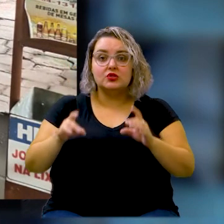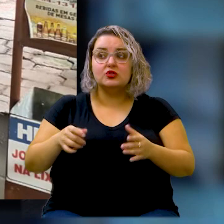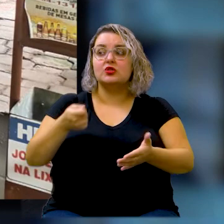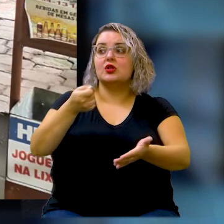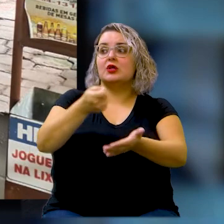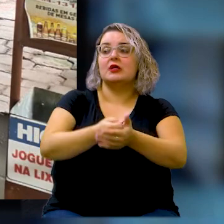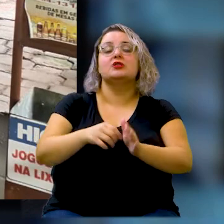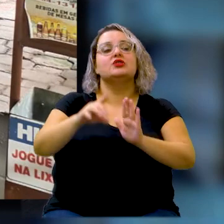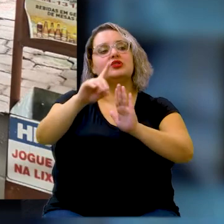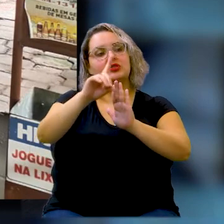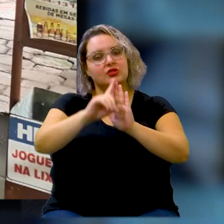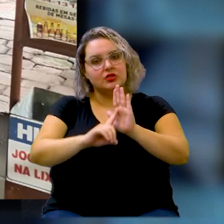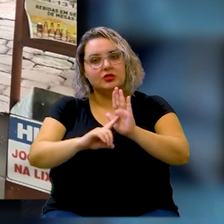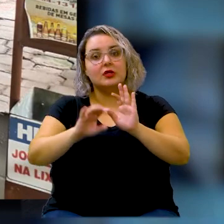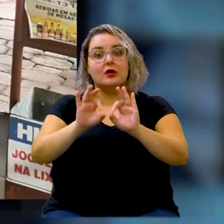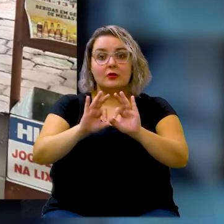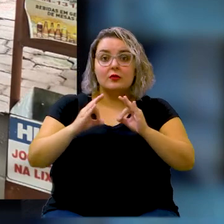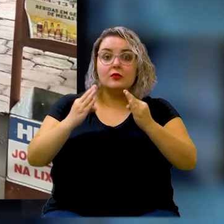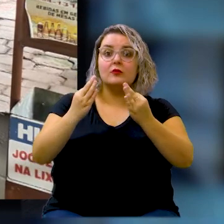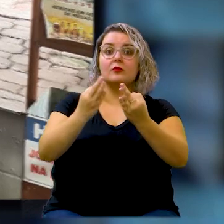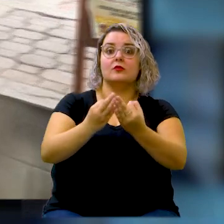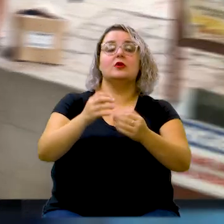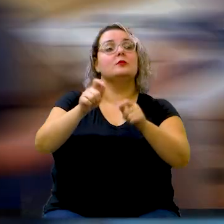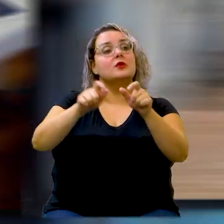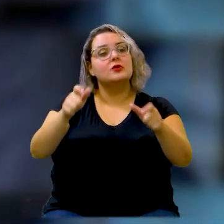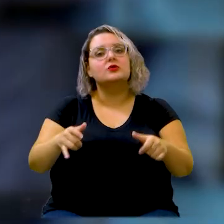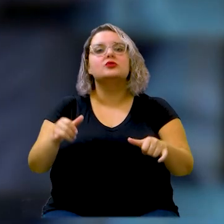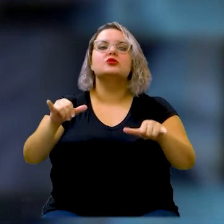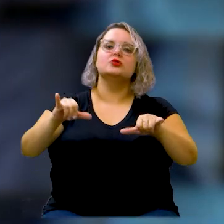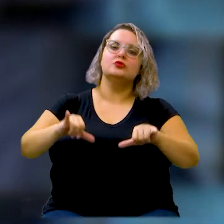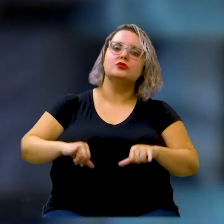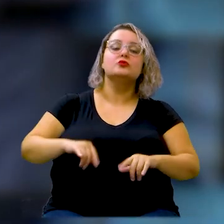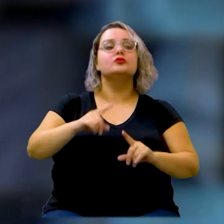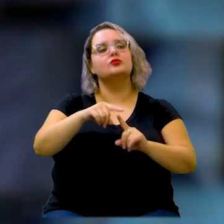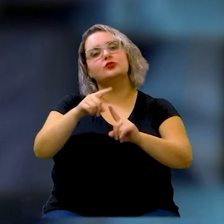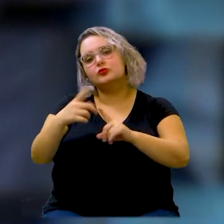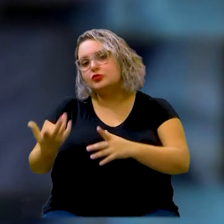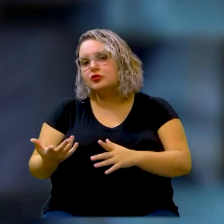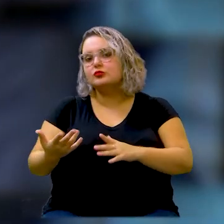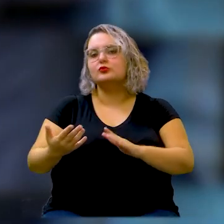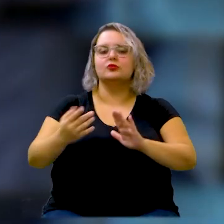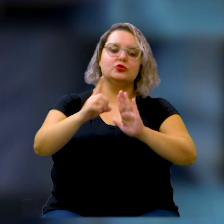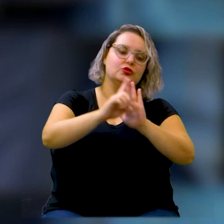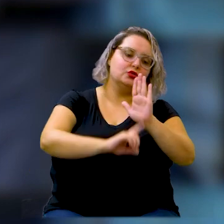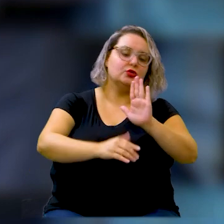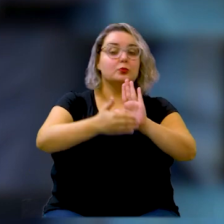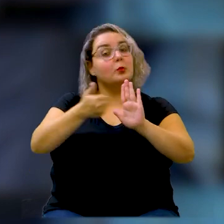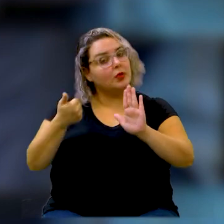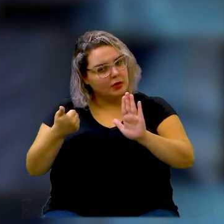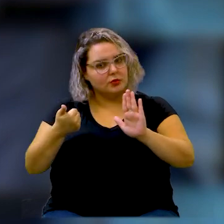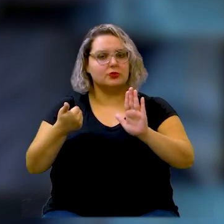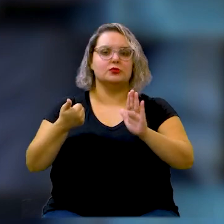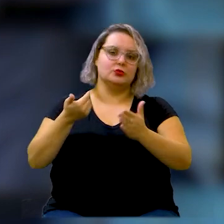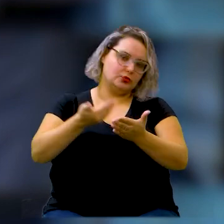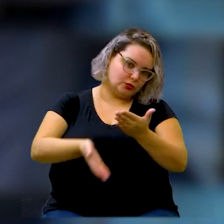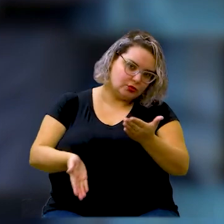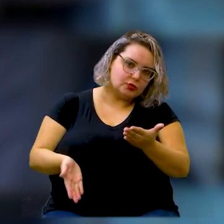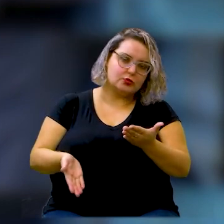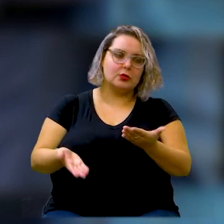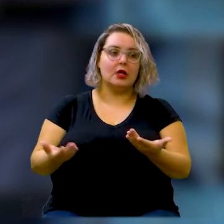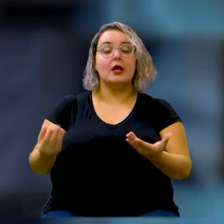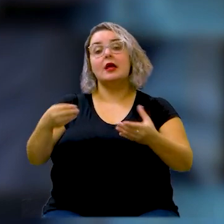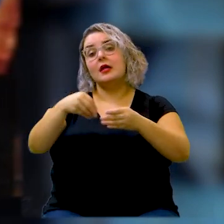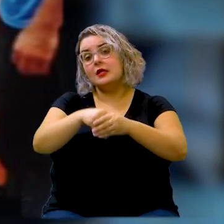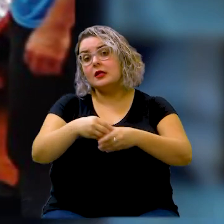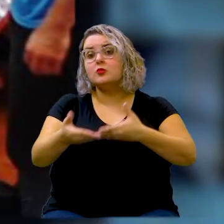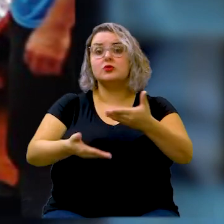de direitos, que são famílias e indivíduos que sofreram algum tipo de violação de direitos, né? E dentro do serviço de